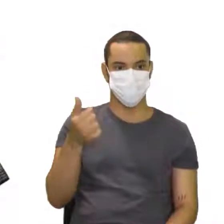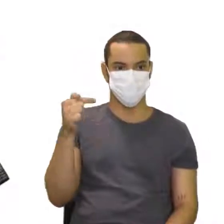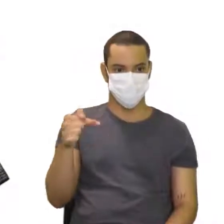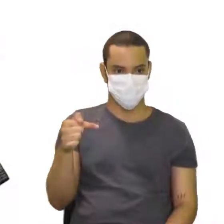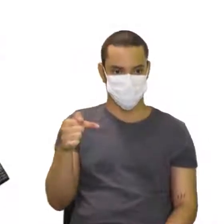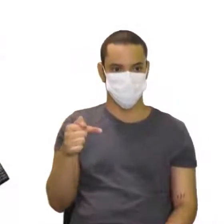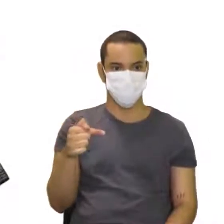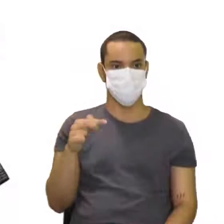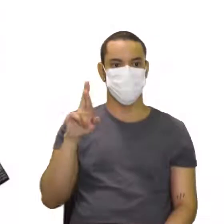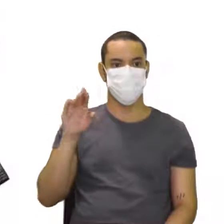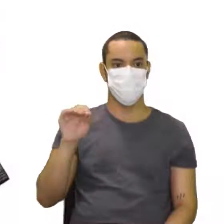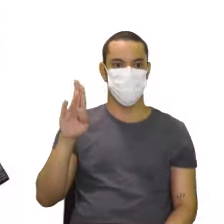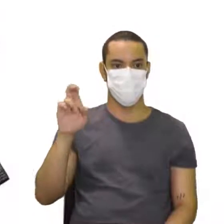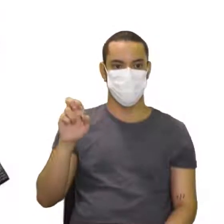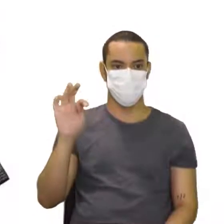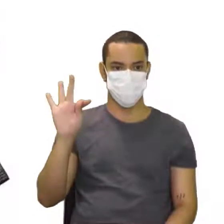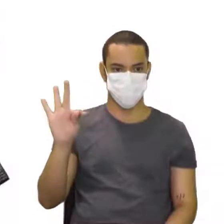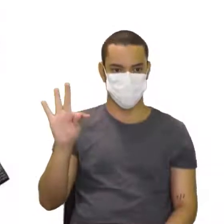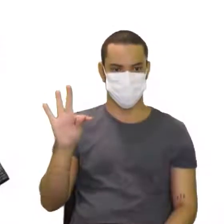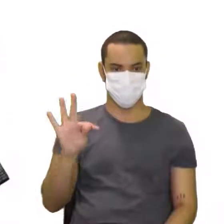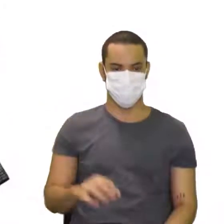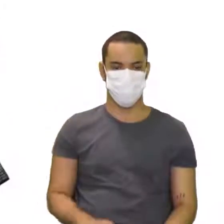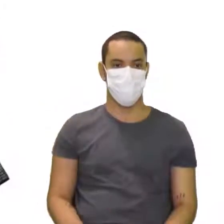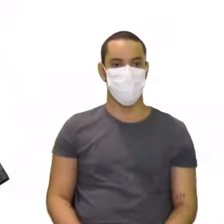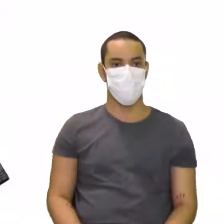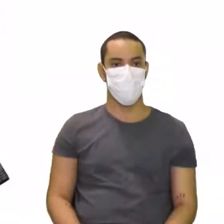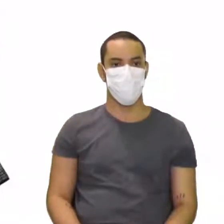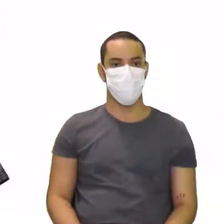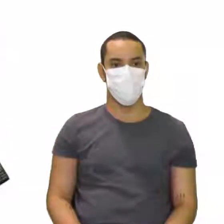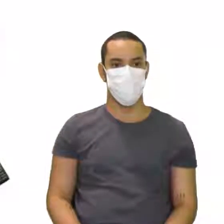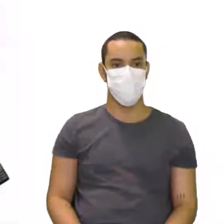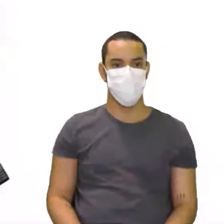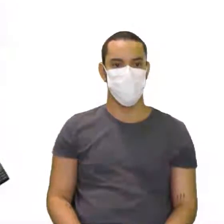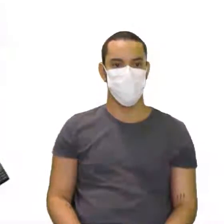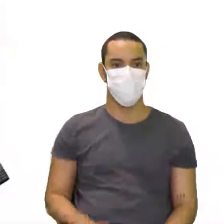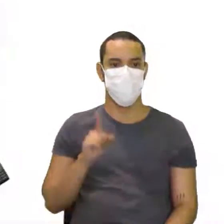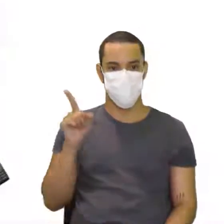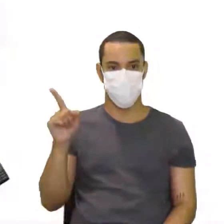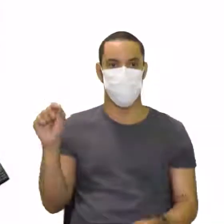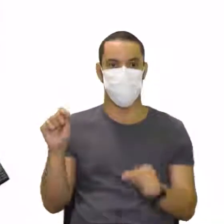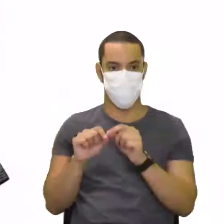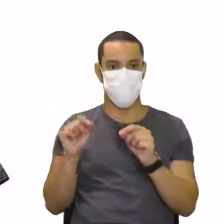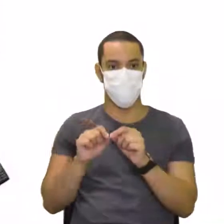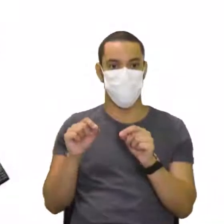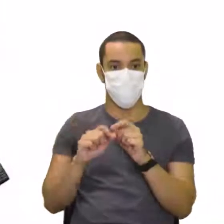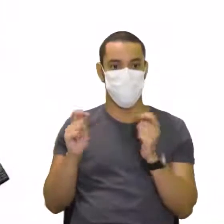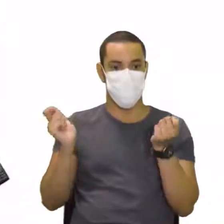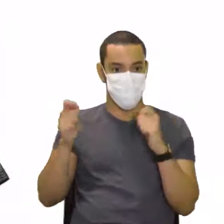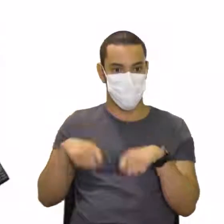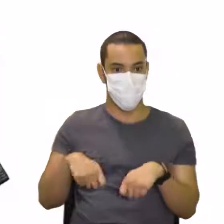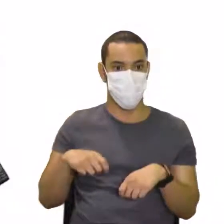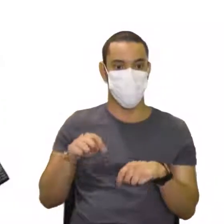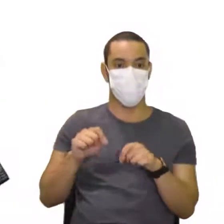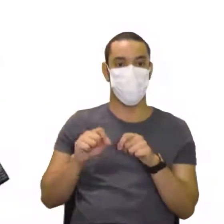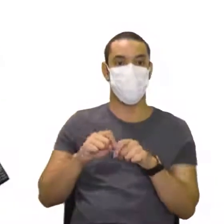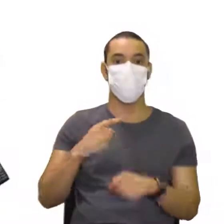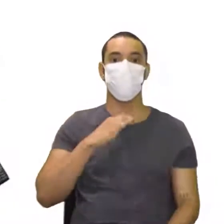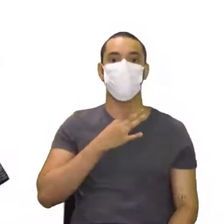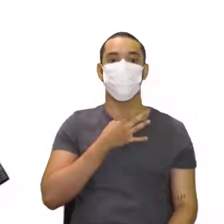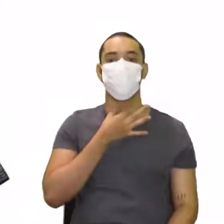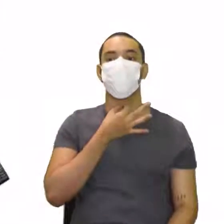1667, Robert Hooke foi, né, esticado aqui para transmitir o som. A gente tem